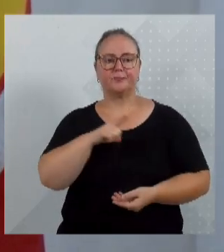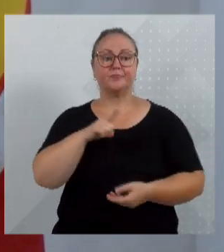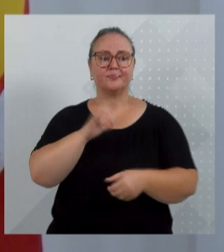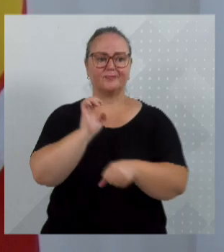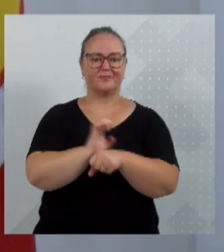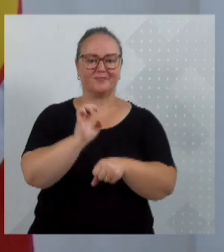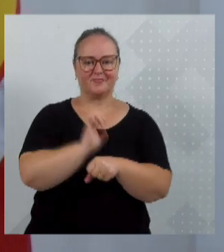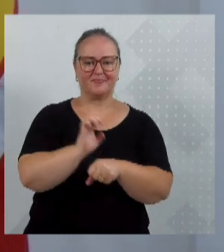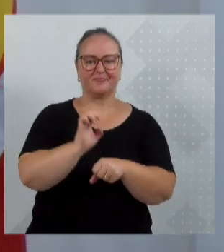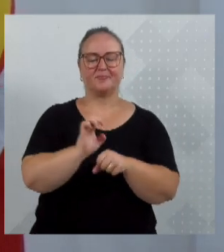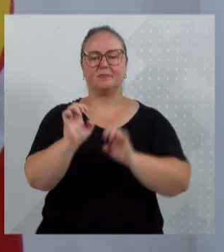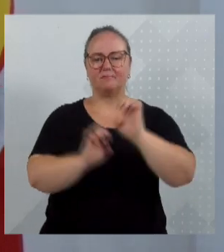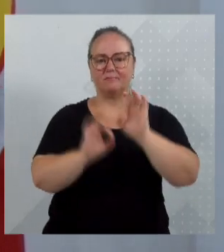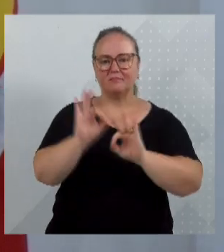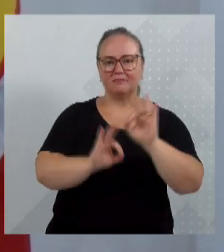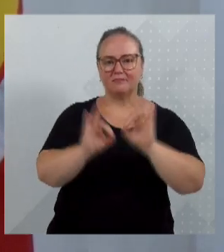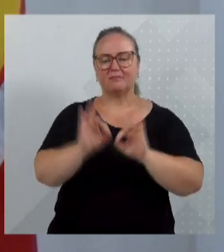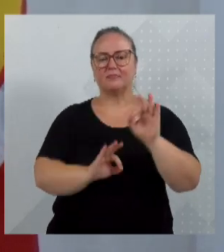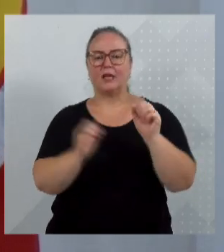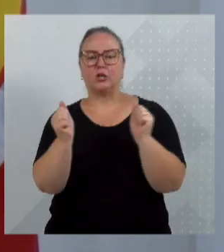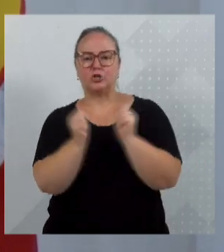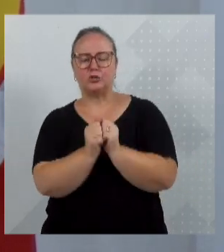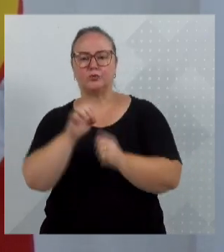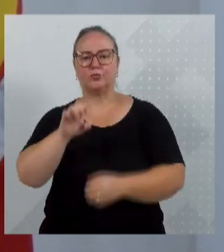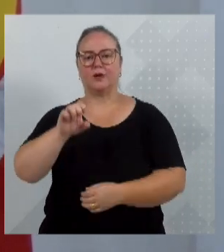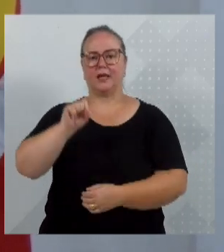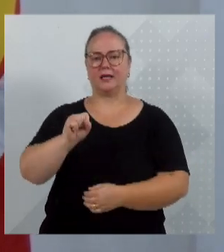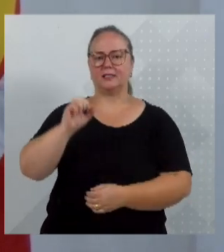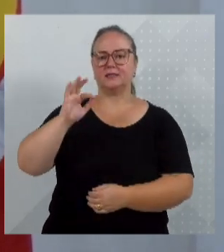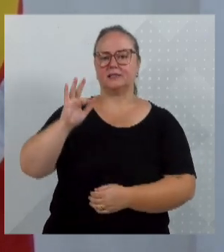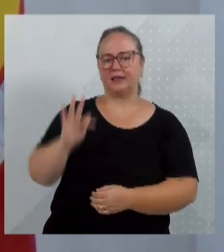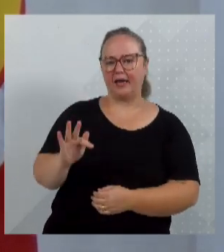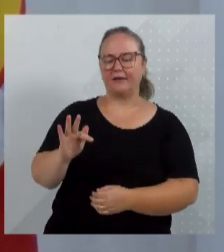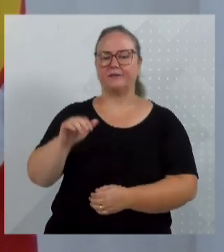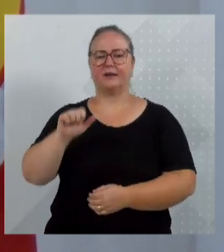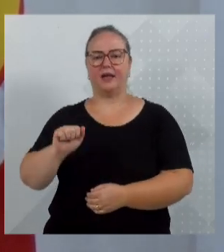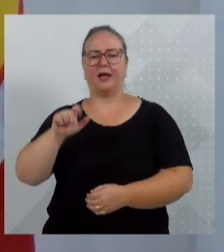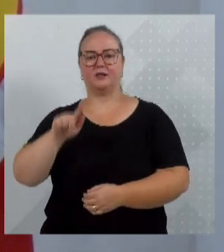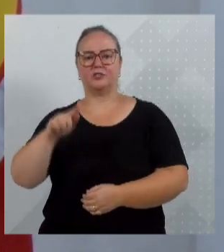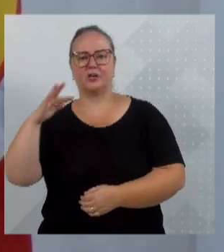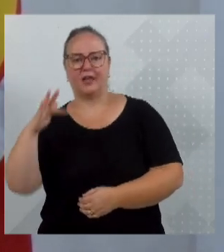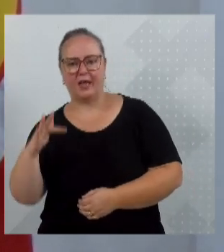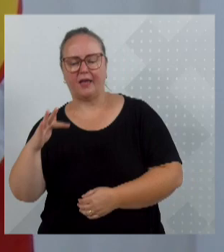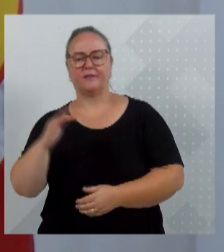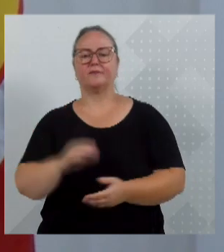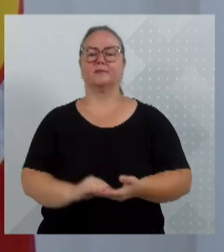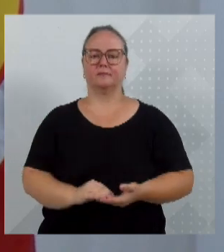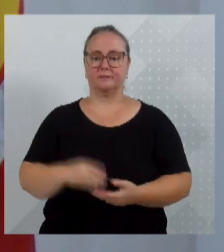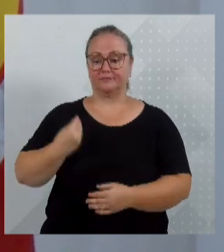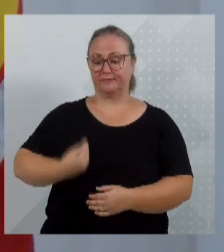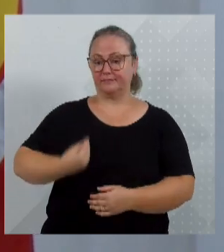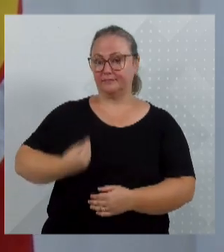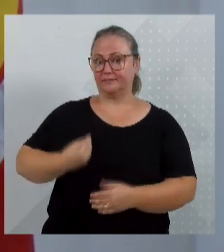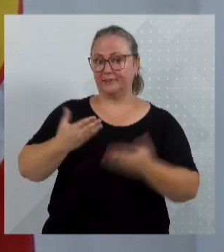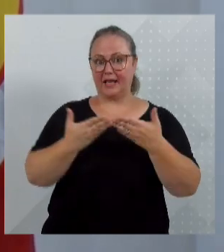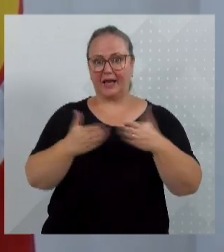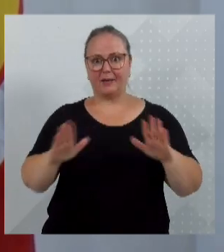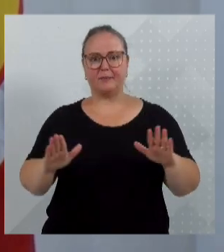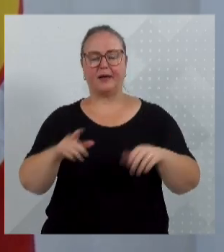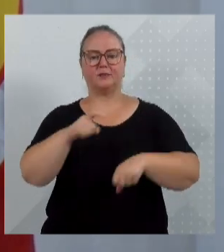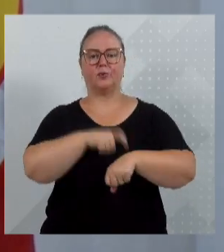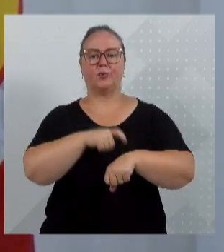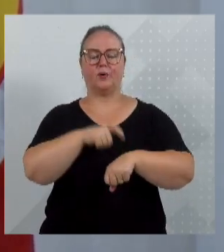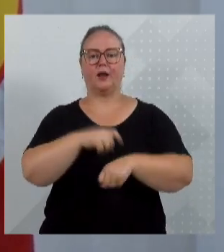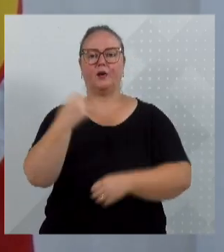os ESFs, os Ambulatórios Gerais da Família, os AGFs, estarão abertos das